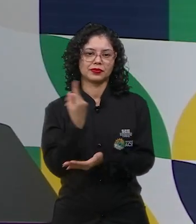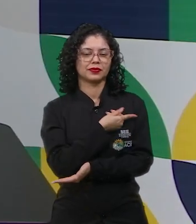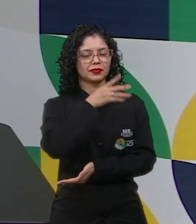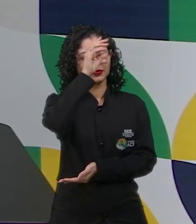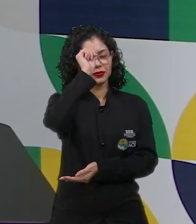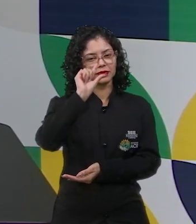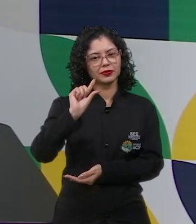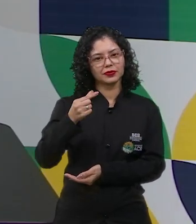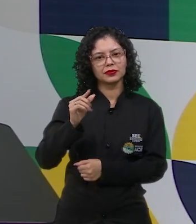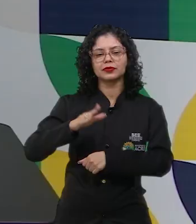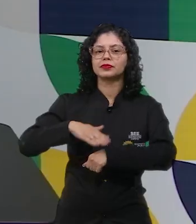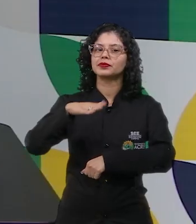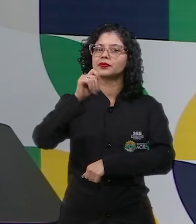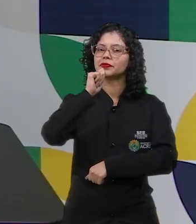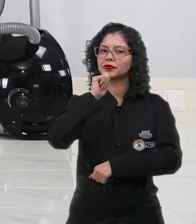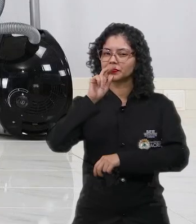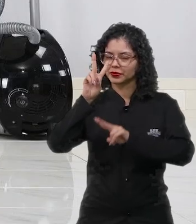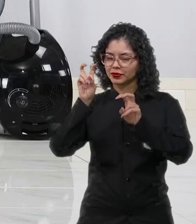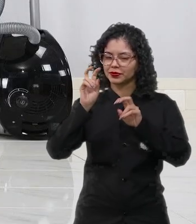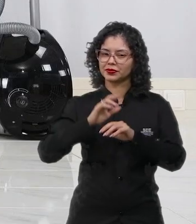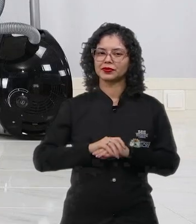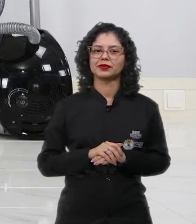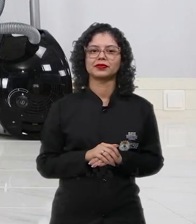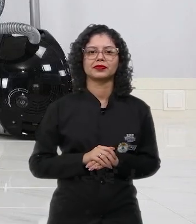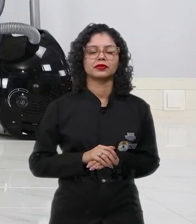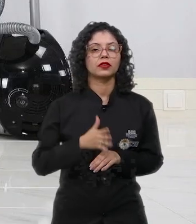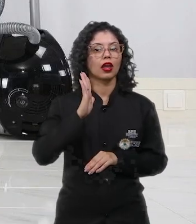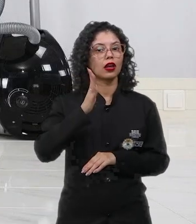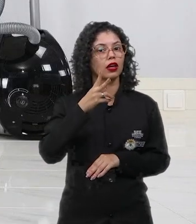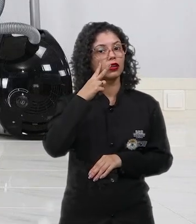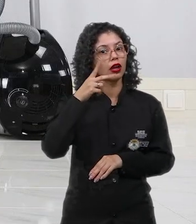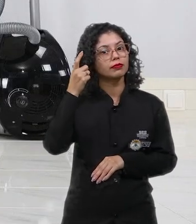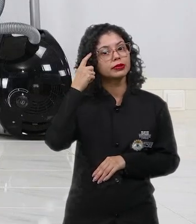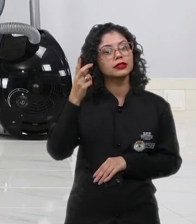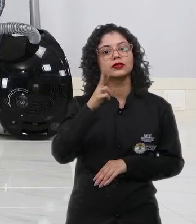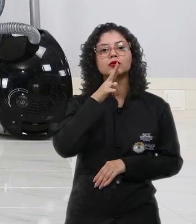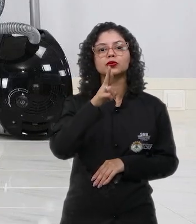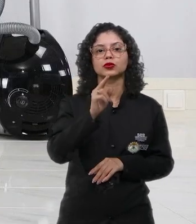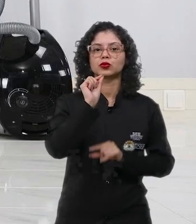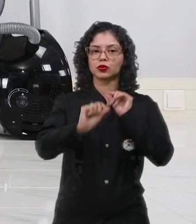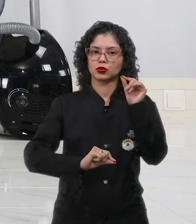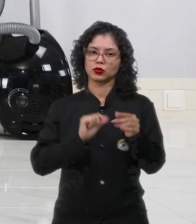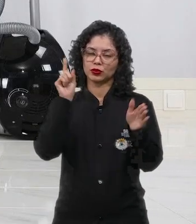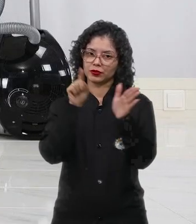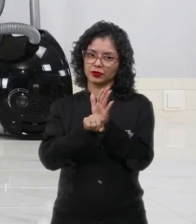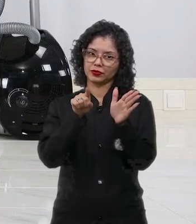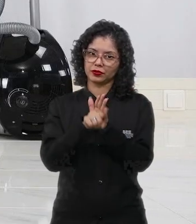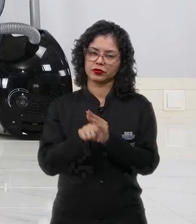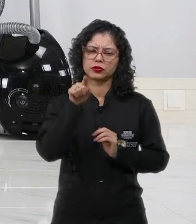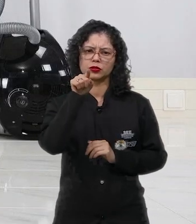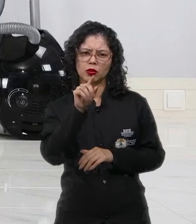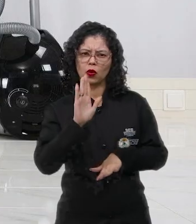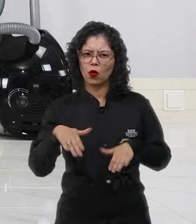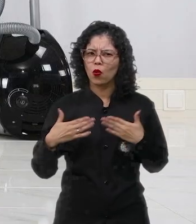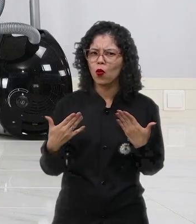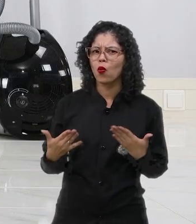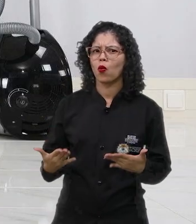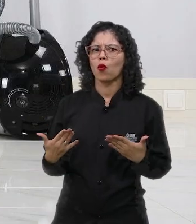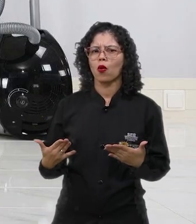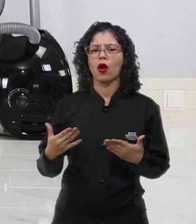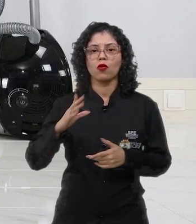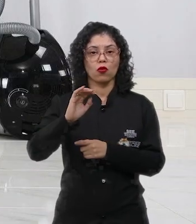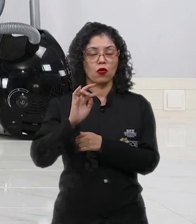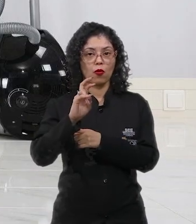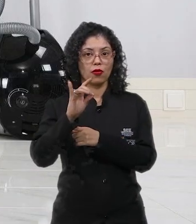um pouquinho mais sobre isso. Então aqui, ó, já no nosso Pense e Responda foi exatamente essa pergunta, né? Quais são os